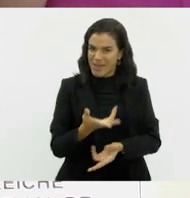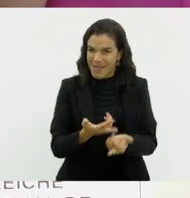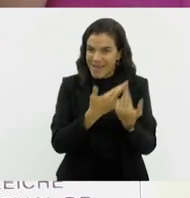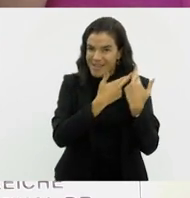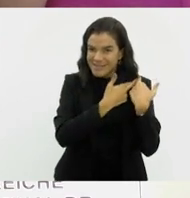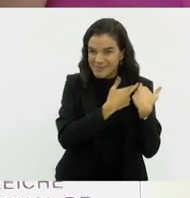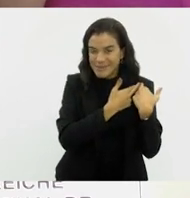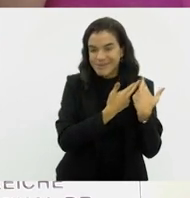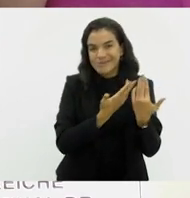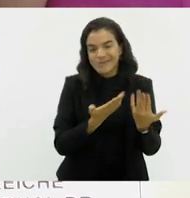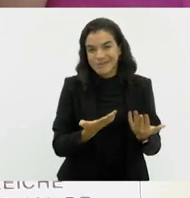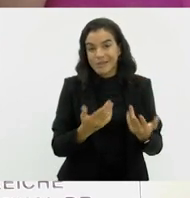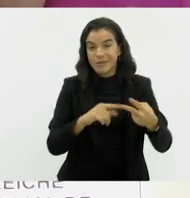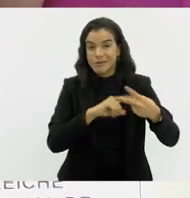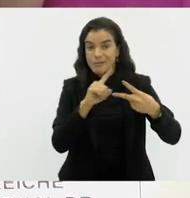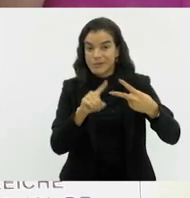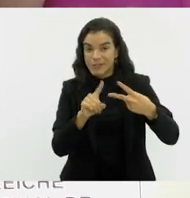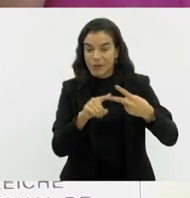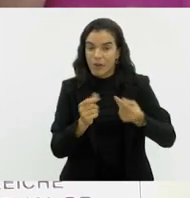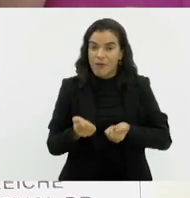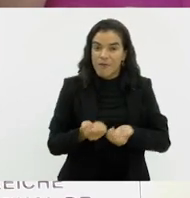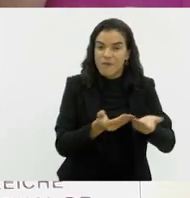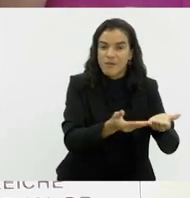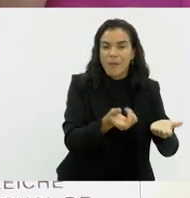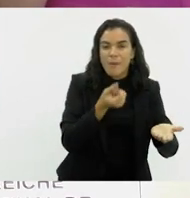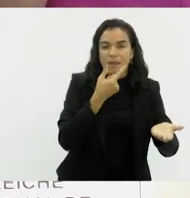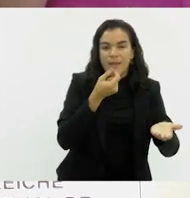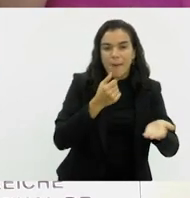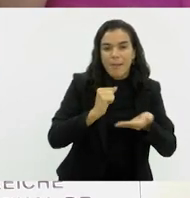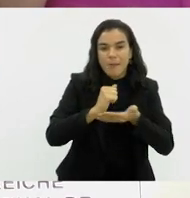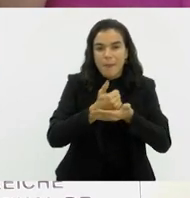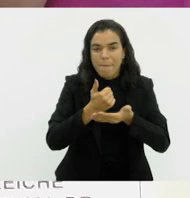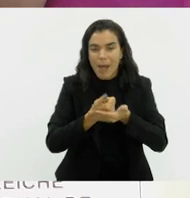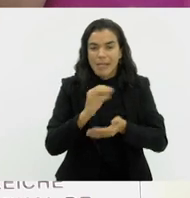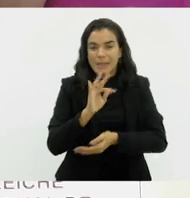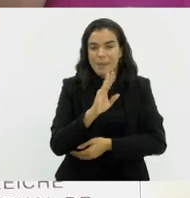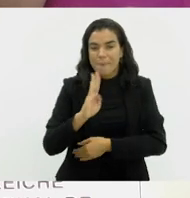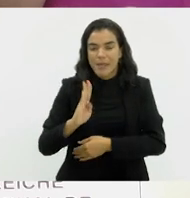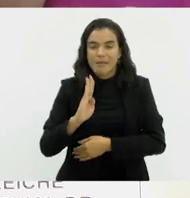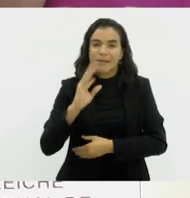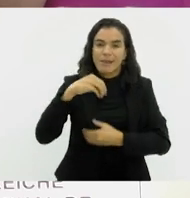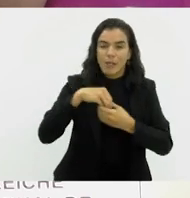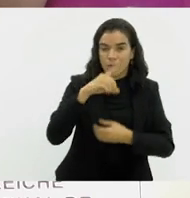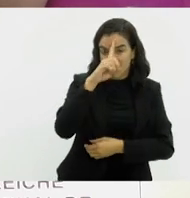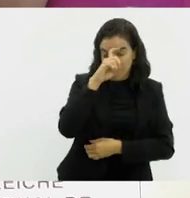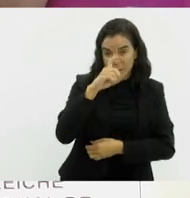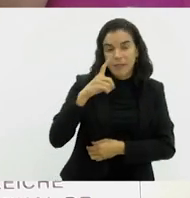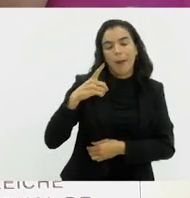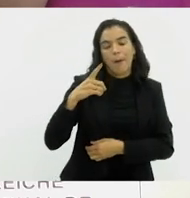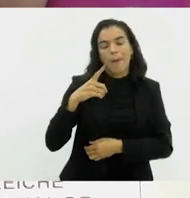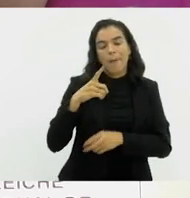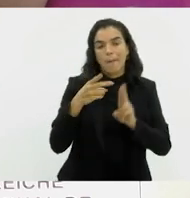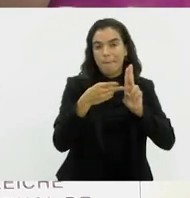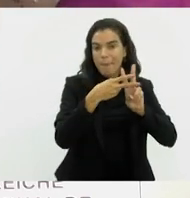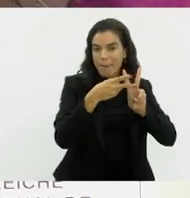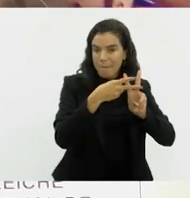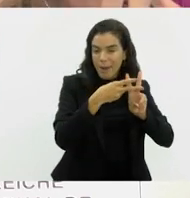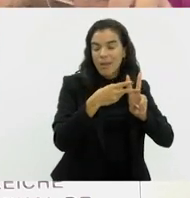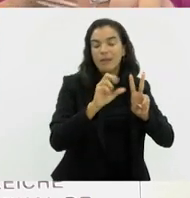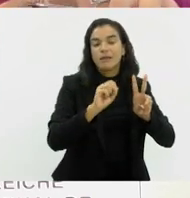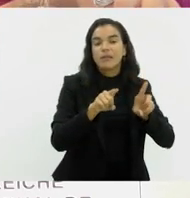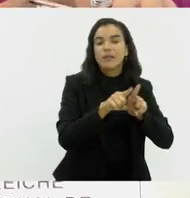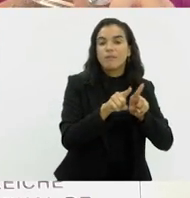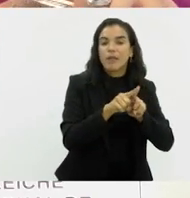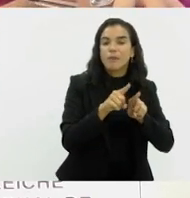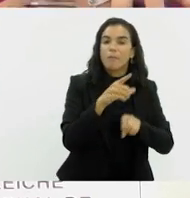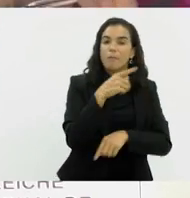responsabilidade. O segundo, fornecer medicamentos e insumos para o tratamento da tuberculose sanatório penal diretamente ou por meio de políticas públicas de saúde, de